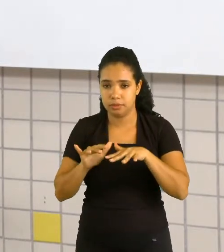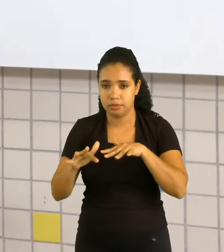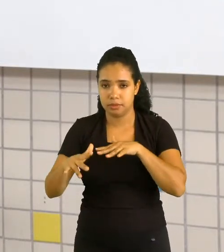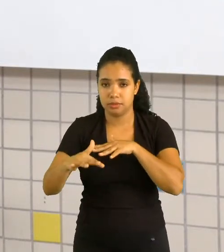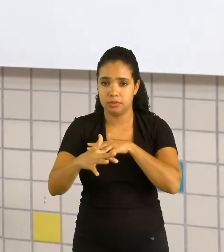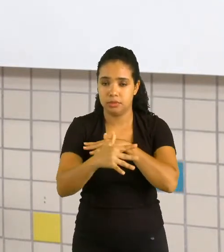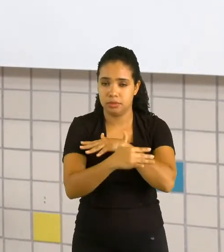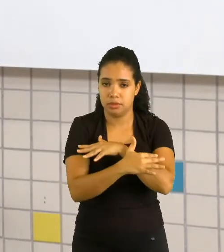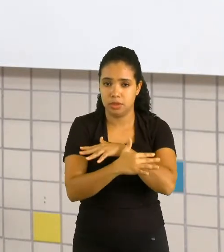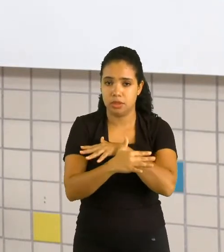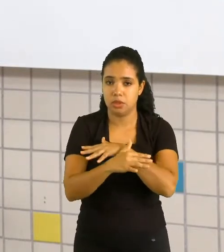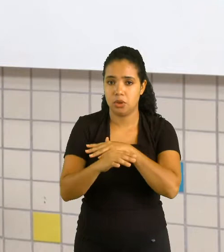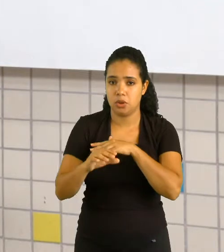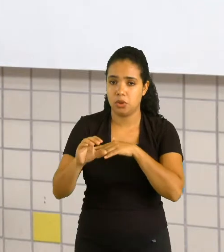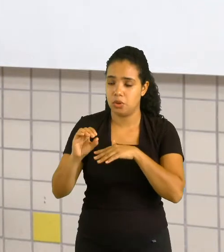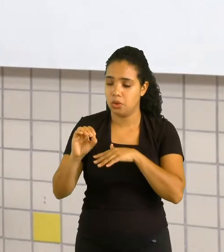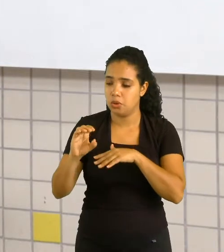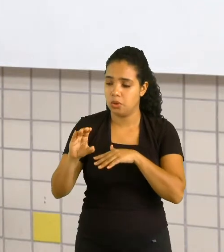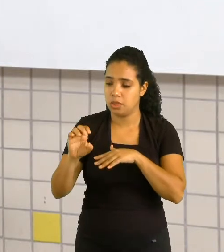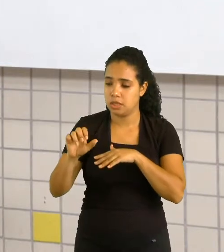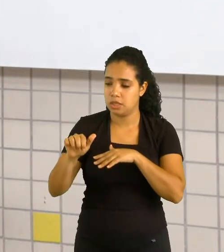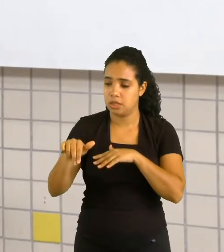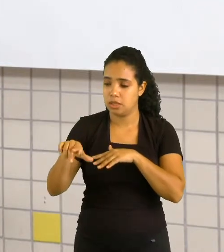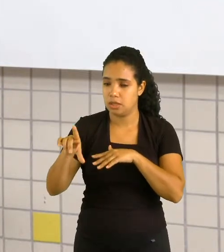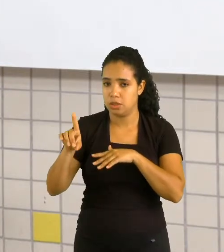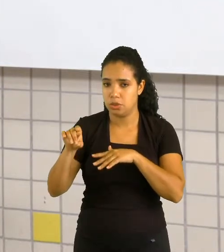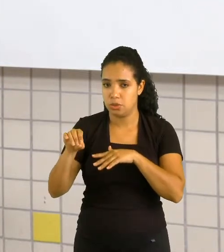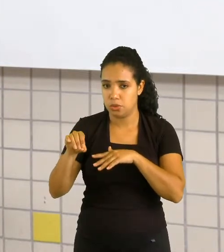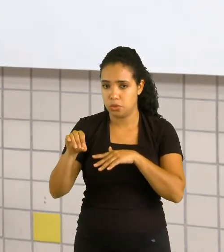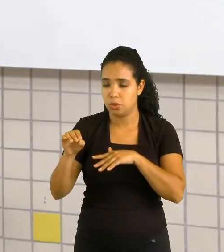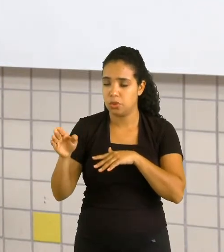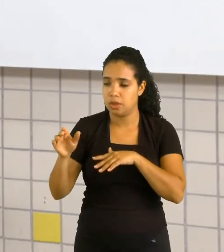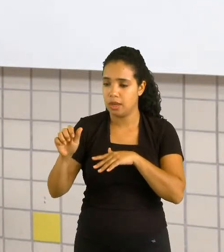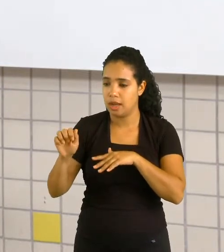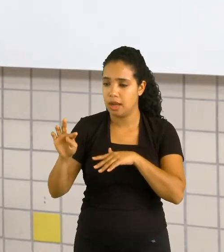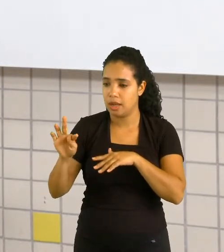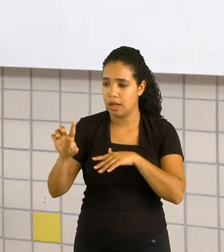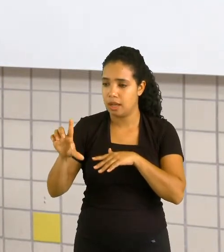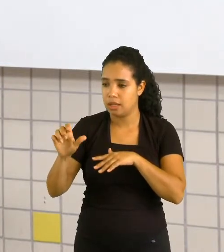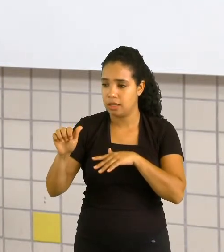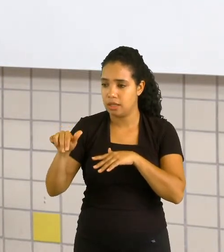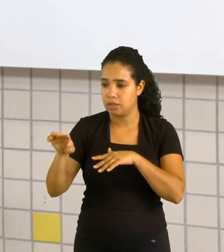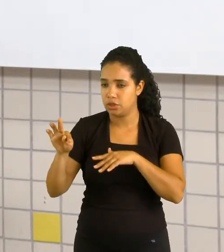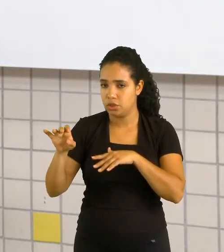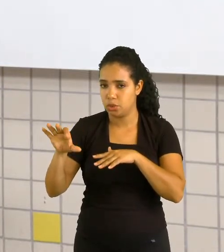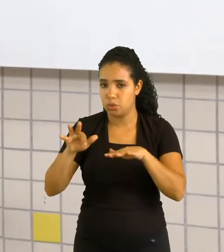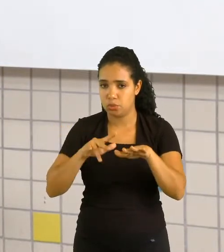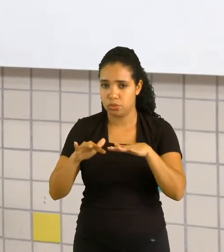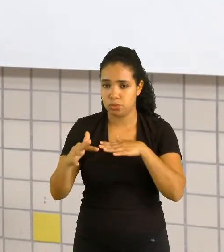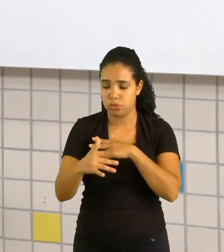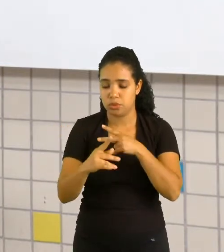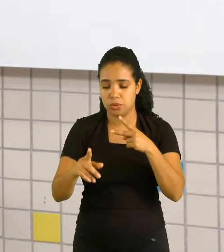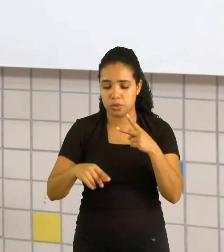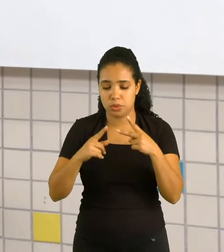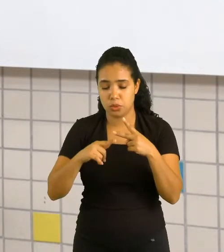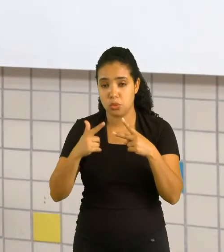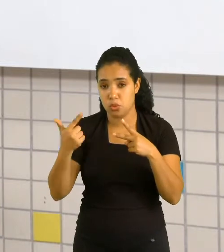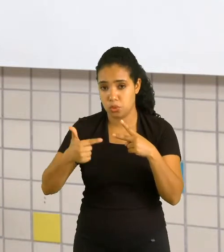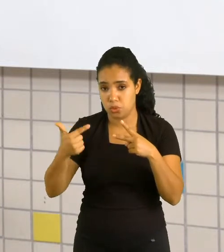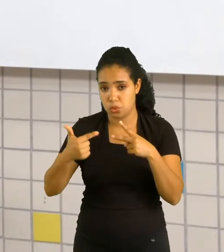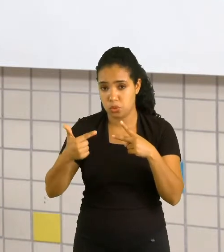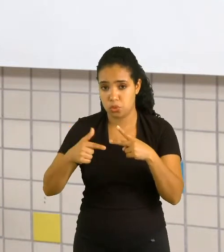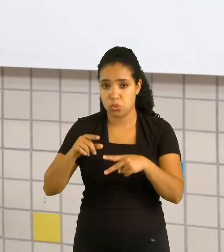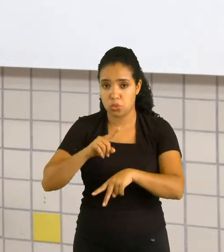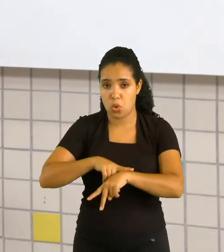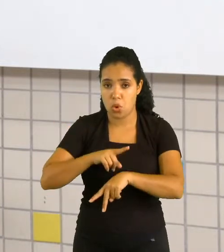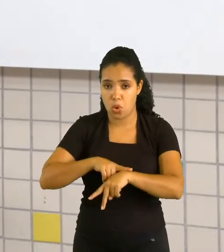Oceano Atlântico, por exemplo, Fernando de Noronha. Esse é o primeiro fuso horário do Brasil. O segundo fuso horário, ele